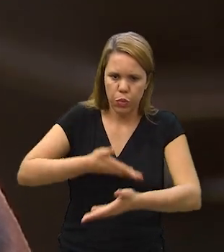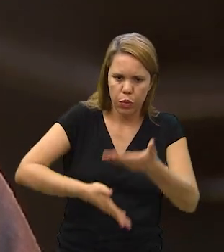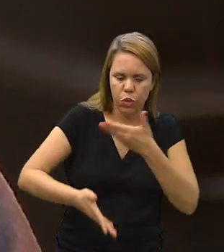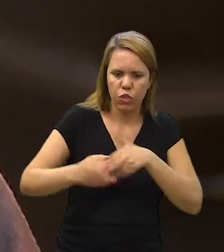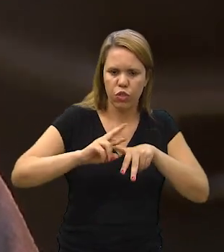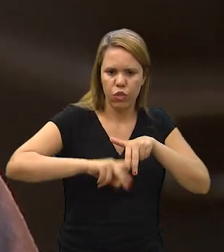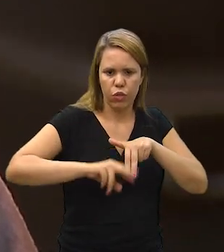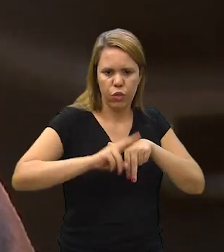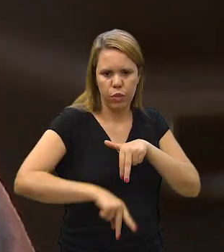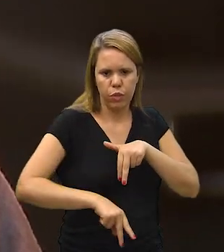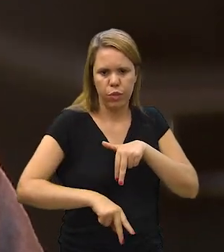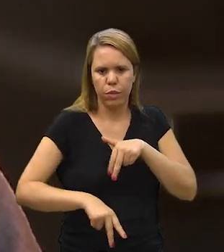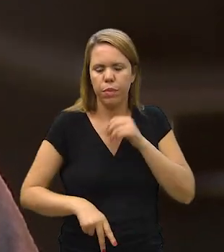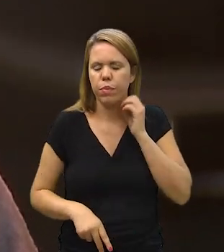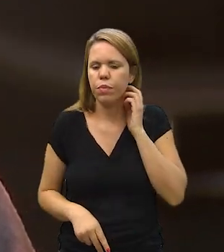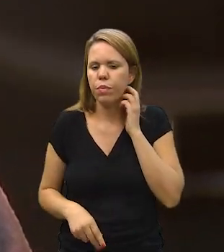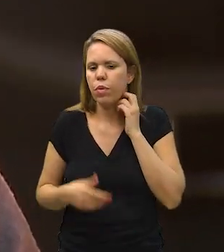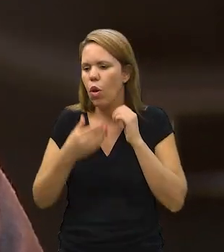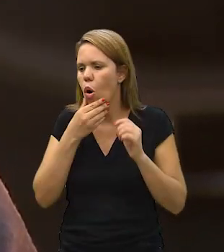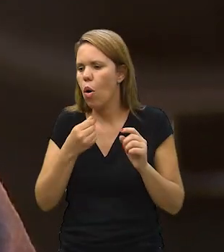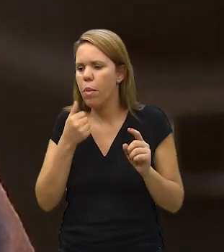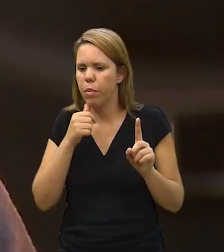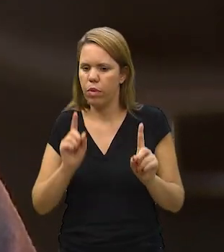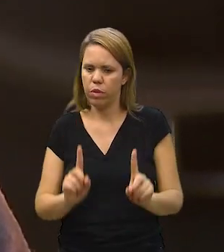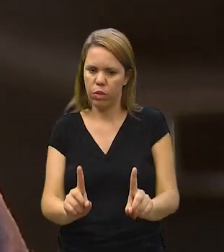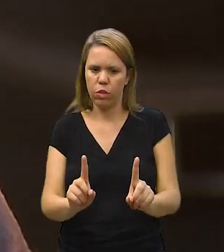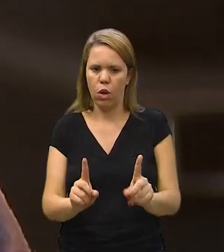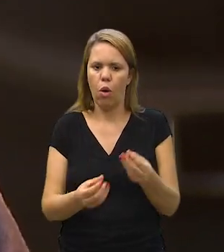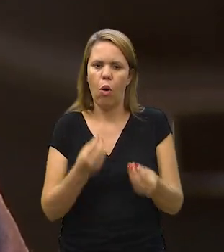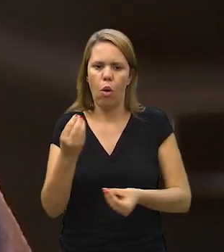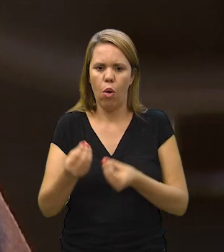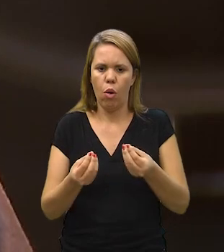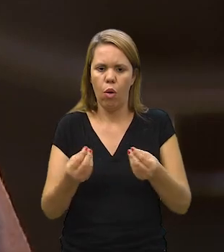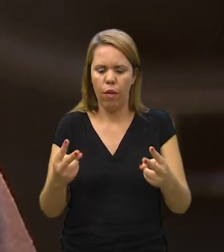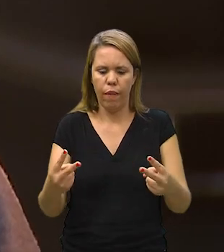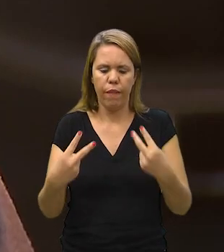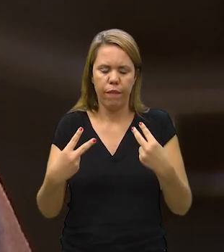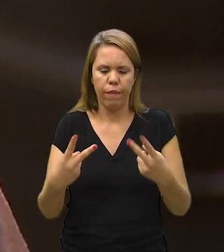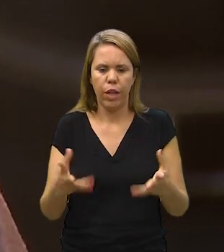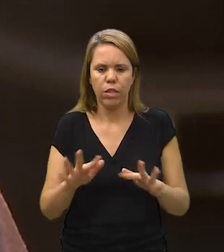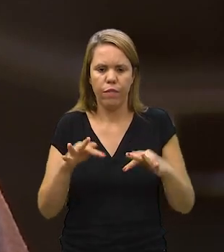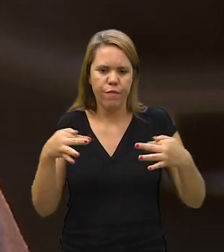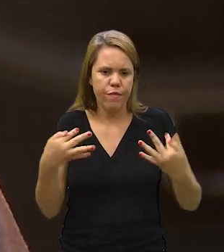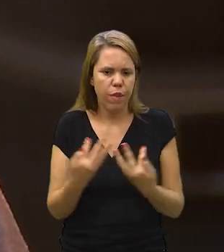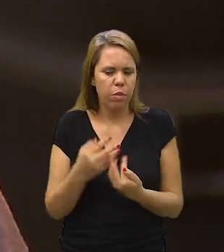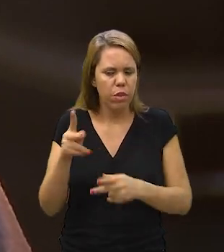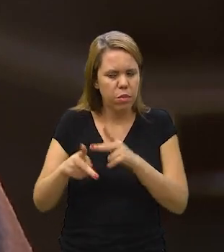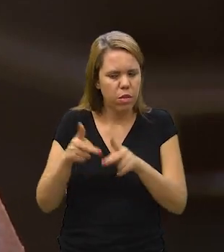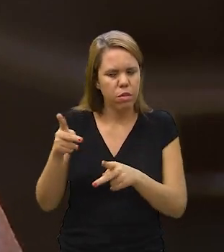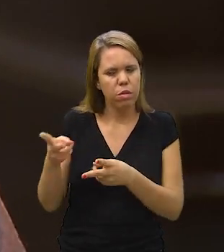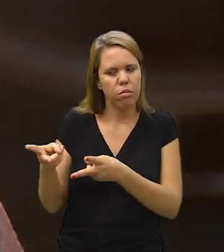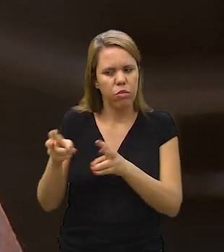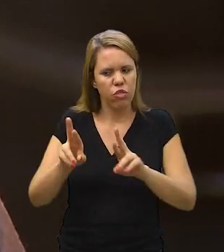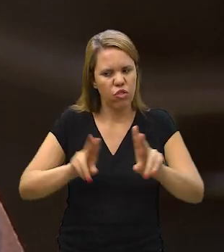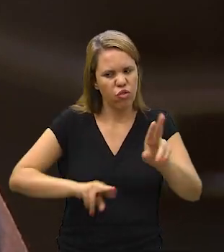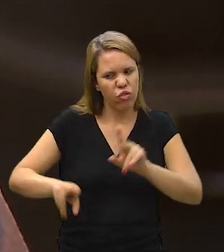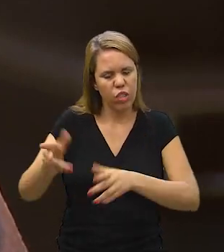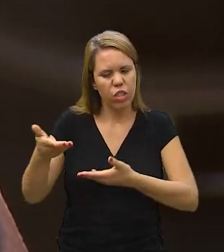entre gêneros, né? Que daí fica o homem e a mulher, como que eles são vistos na família também, né? Que às vezes pode